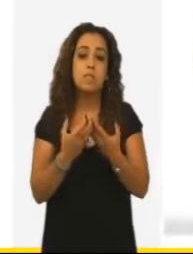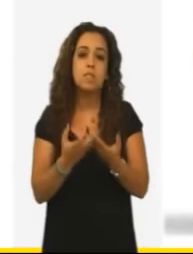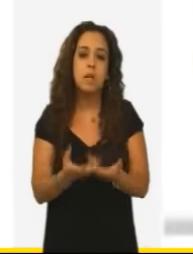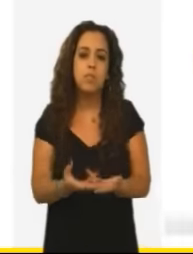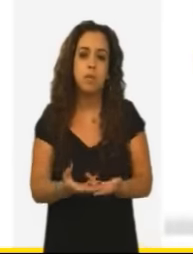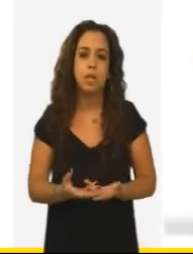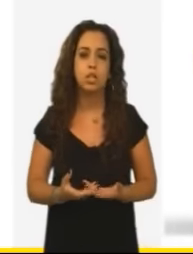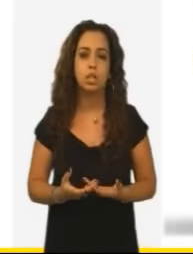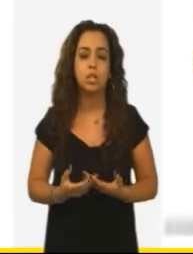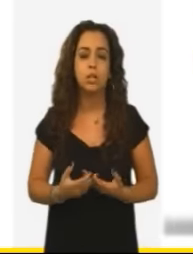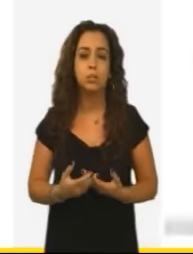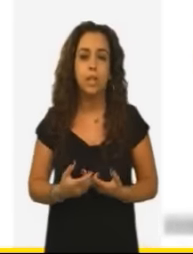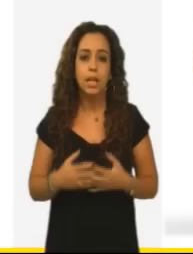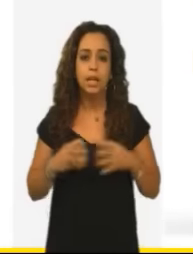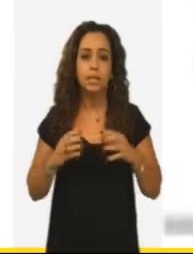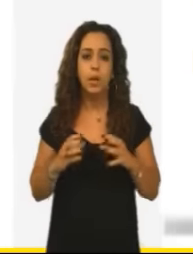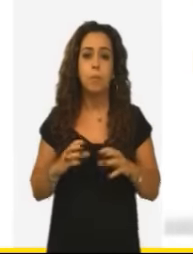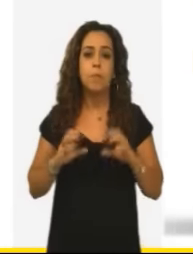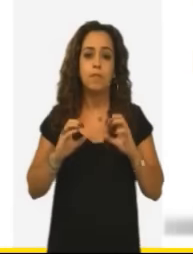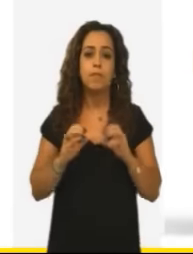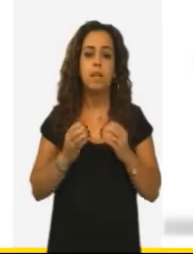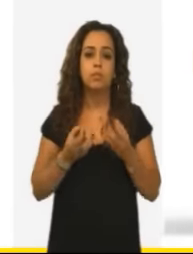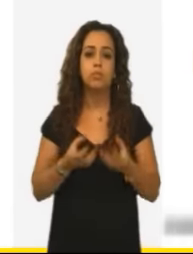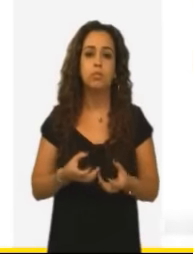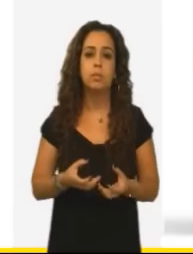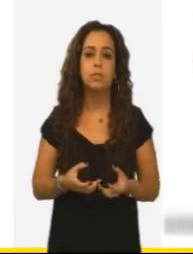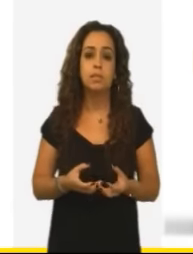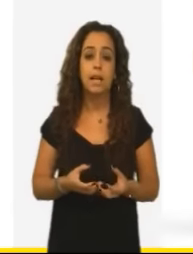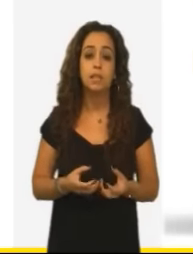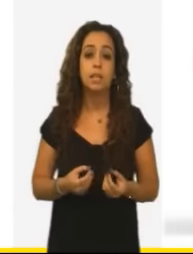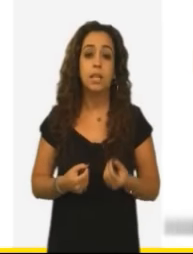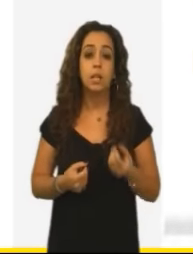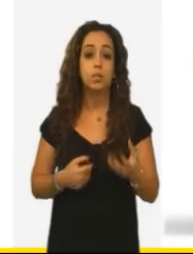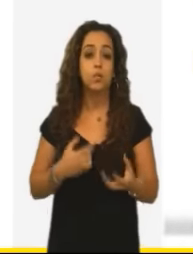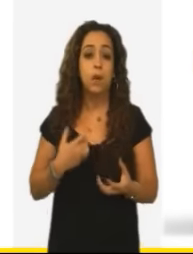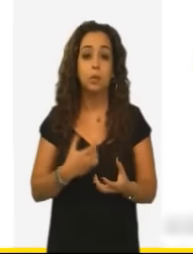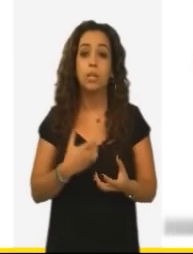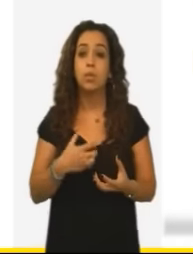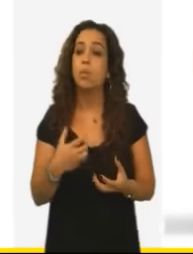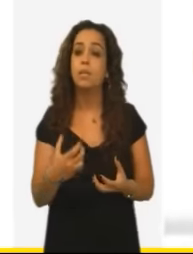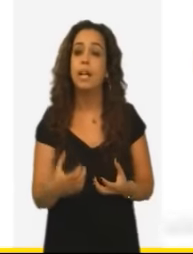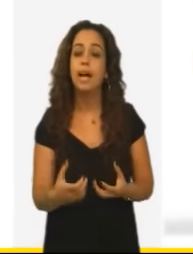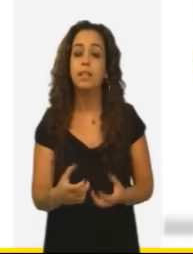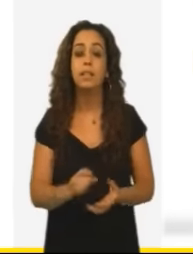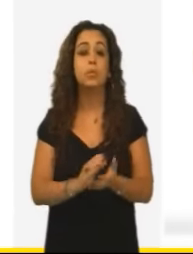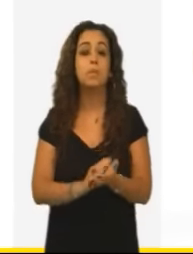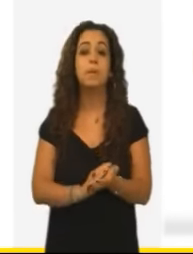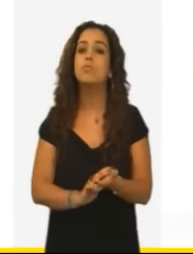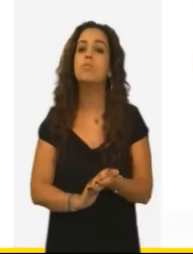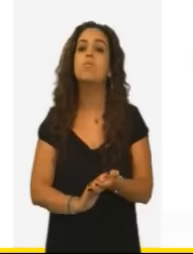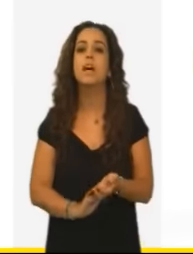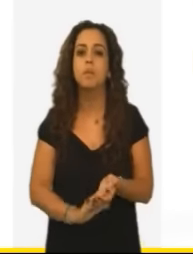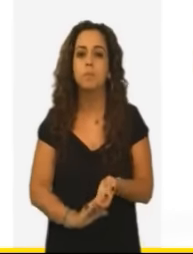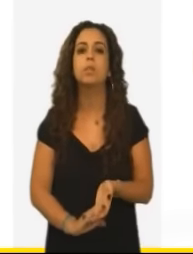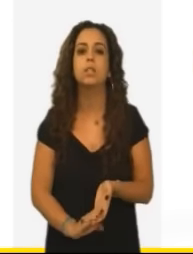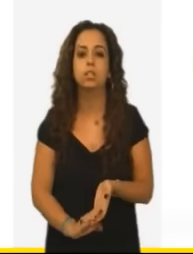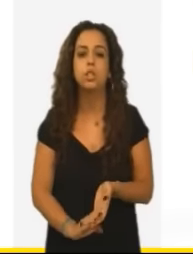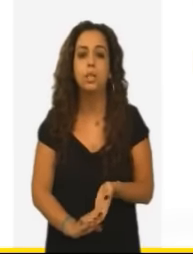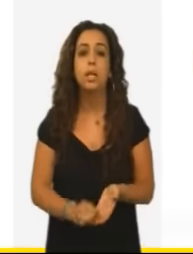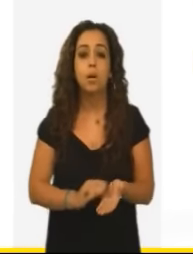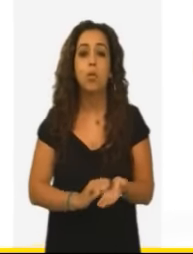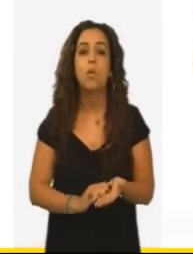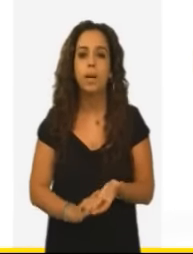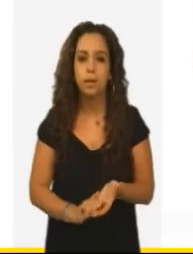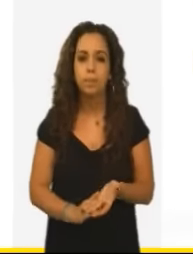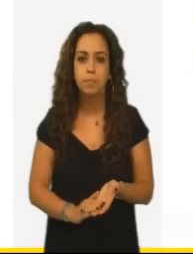A função que ele adquiriu, então, vai estar no estudo da sintaxe. E quando eu falo que eu comi carne, eu tenho apenas um verbo importante